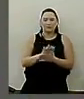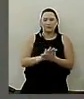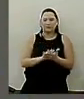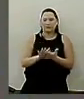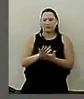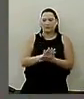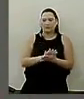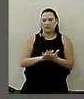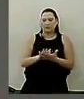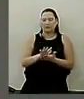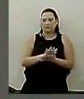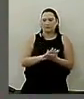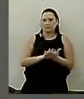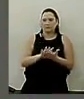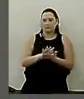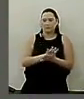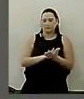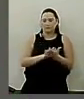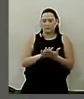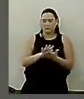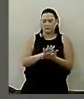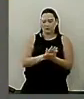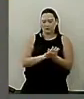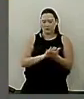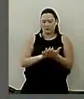Ele é o único, não há outro.